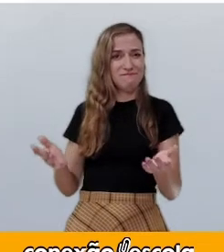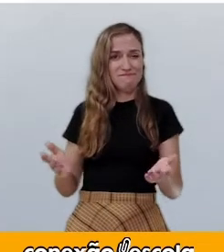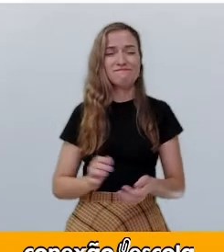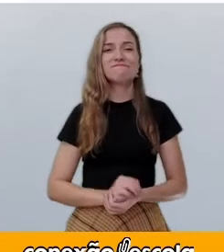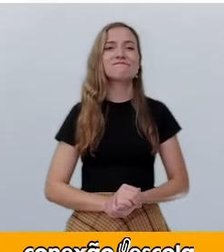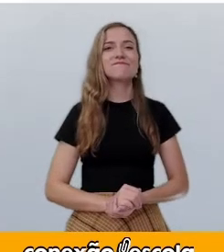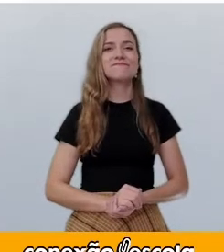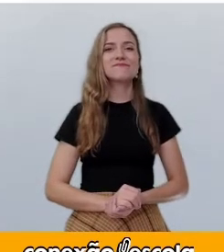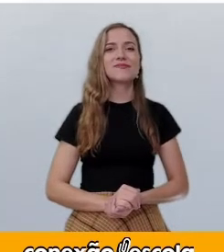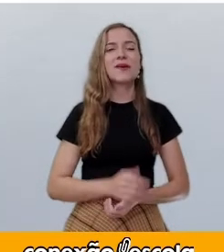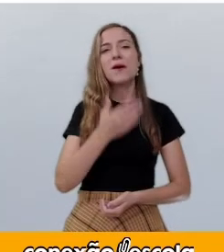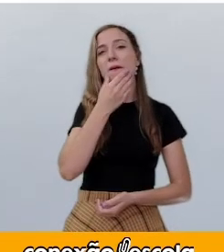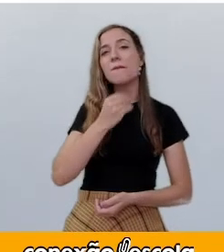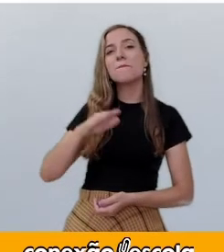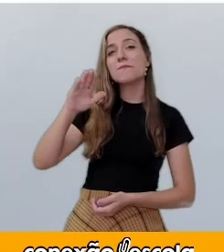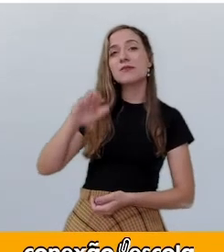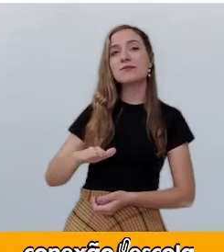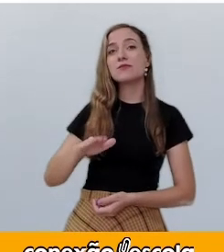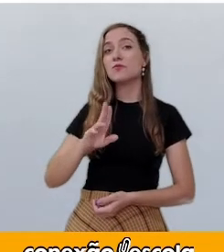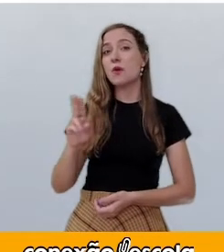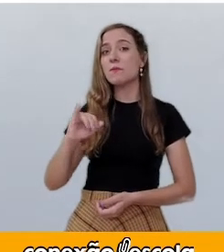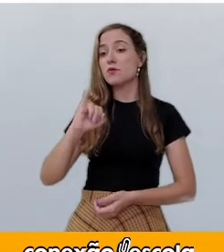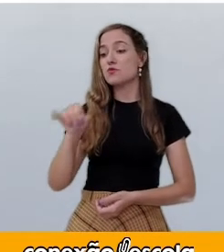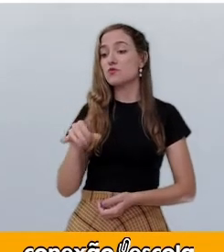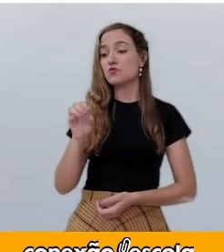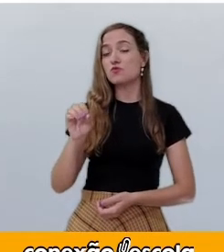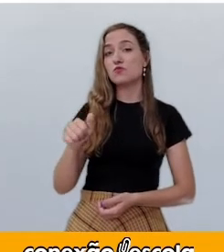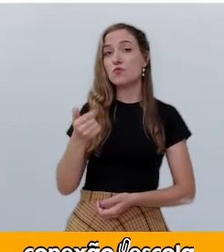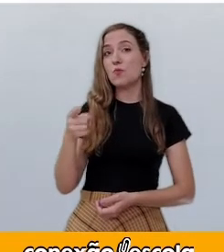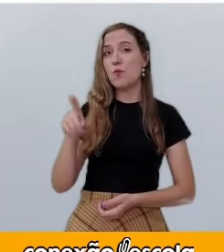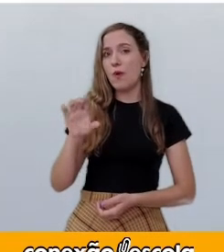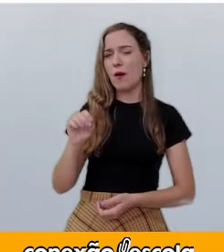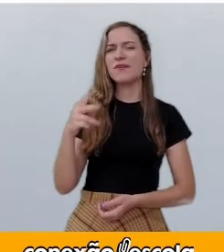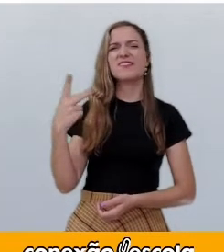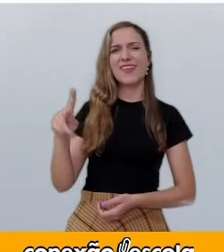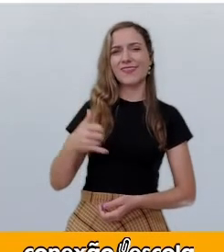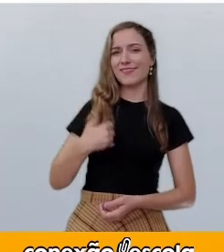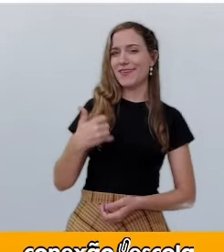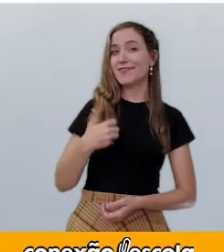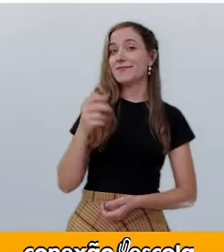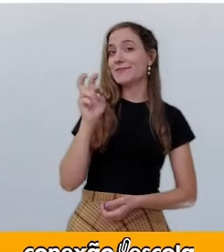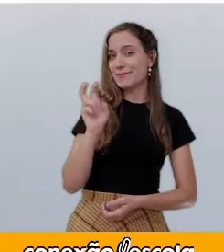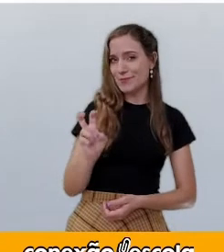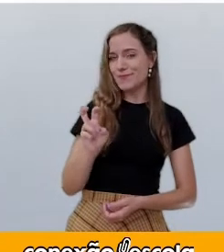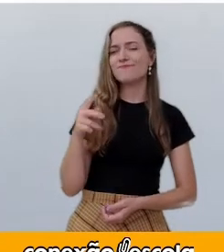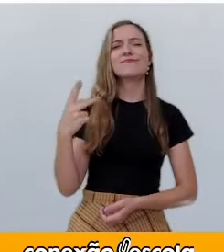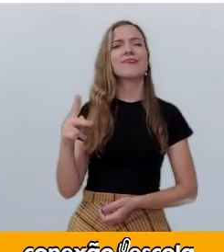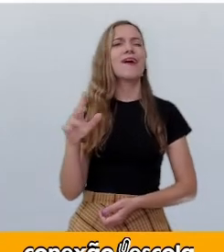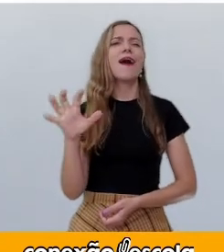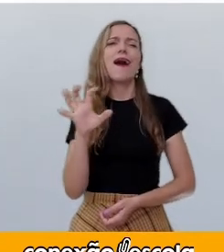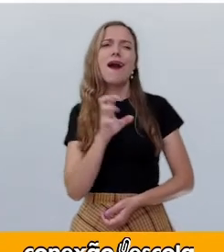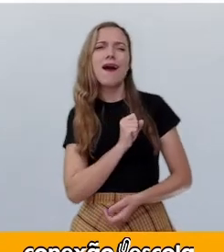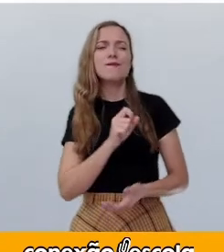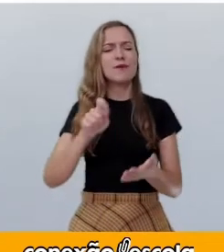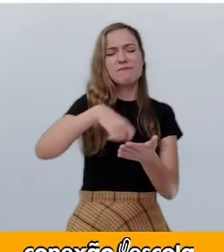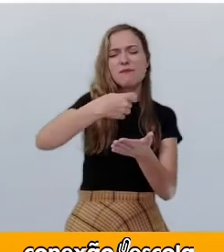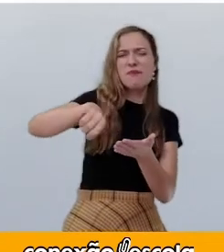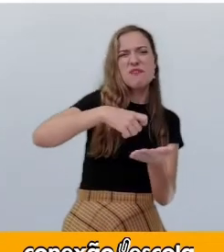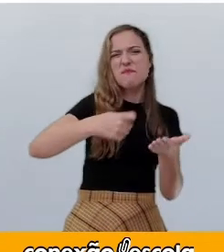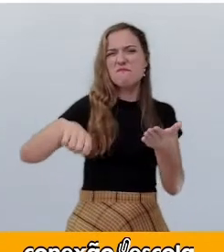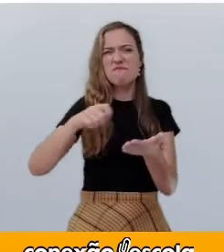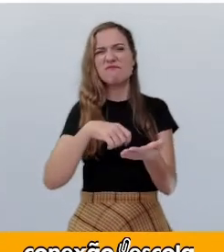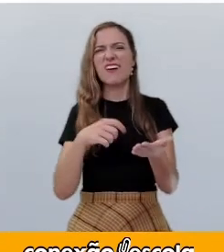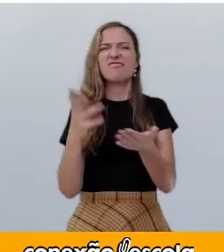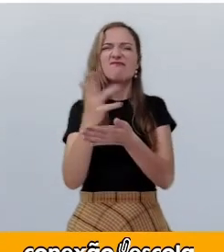João era um garoto de 5 anos sempre gostou muito de fazer riscos e rabiscos